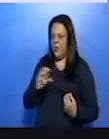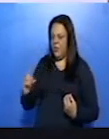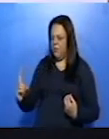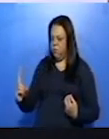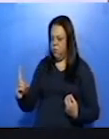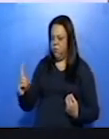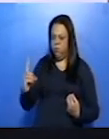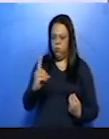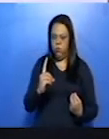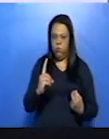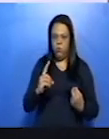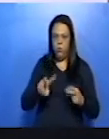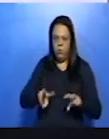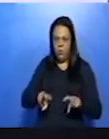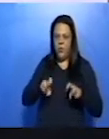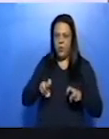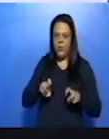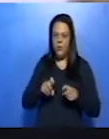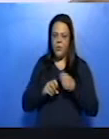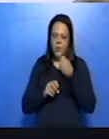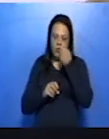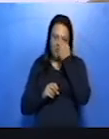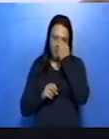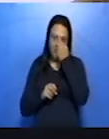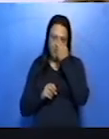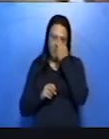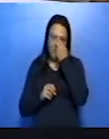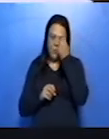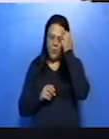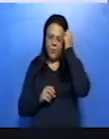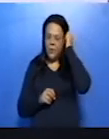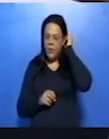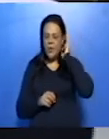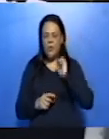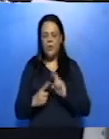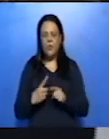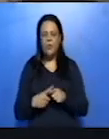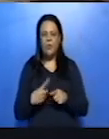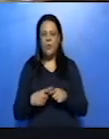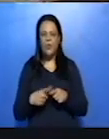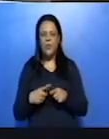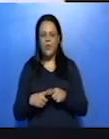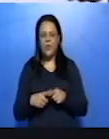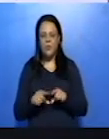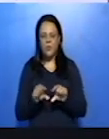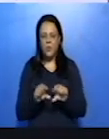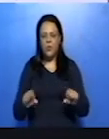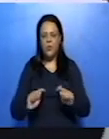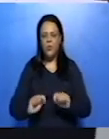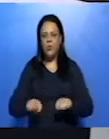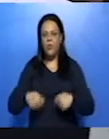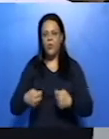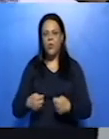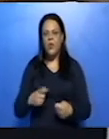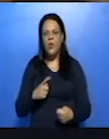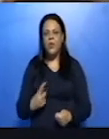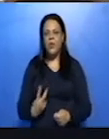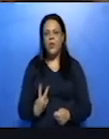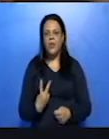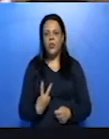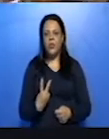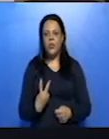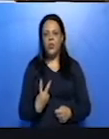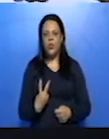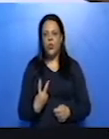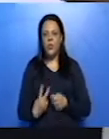aqui é considerado um período composto? Porque eu tenho duas orações. Olha só, e por que duas orações?